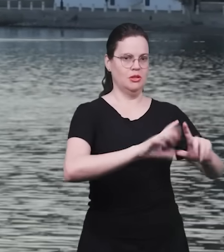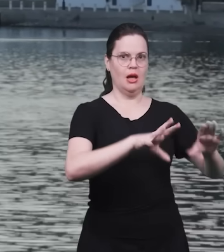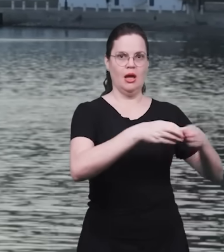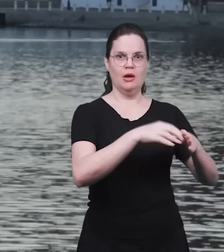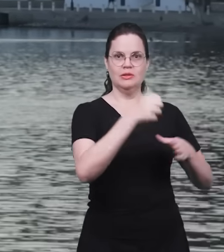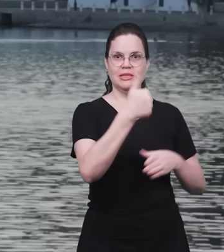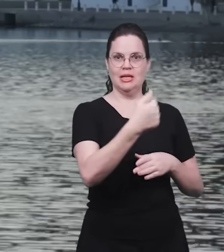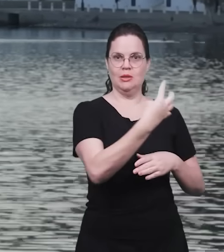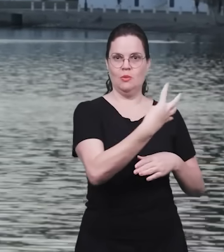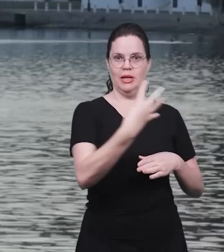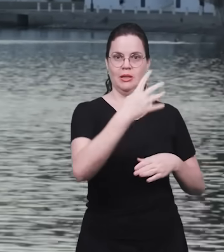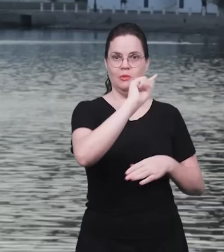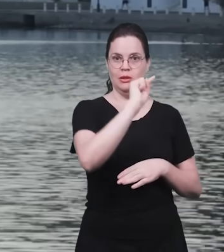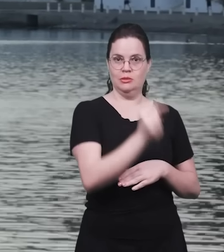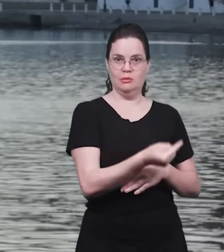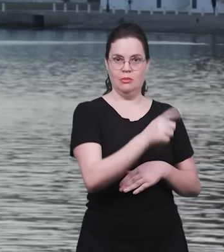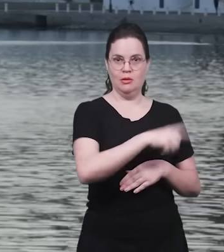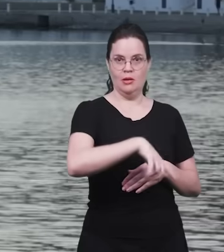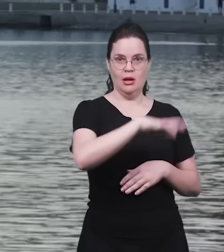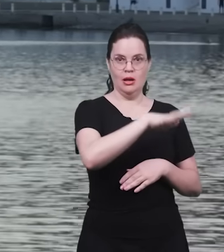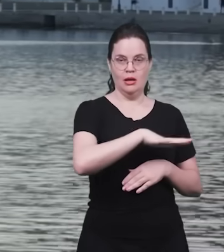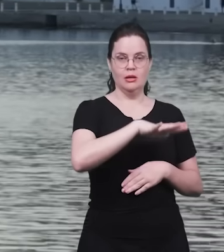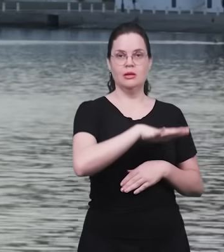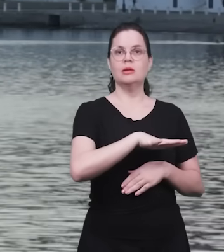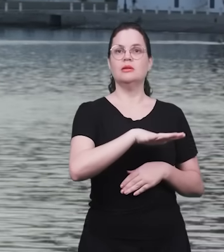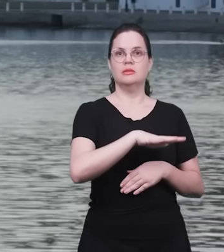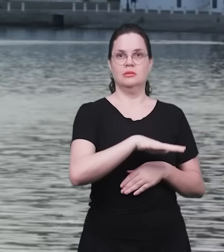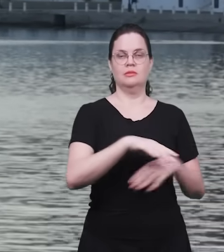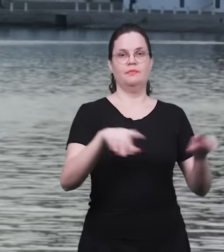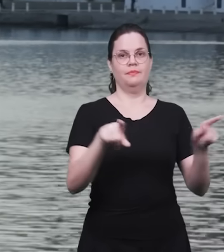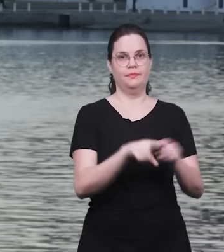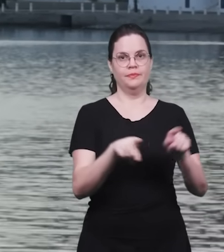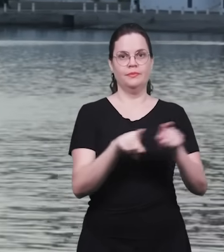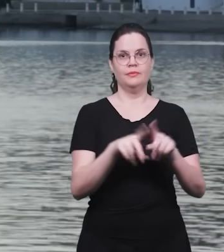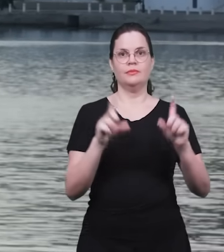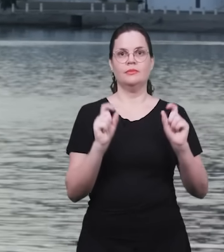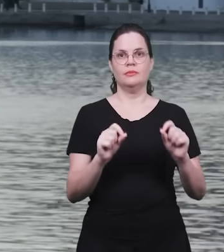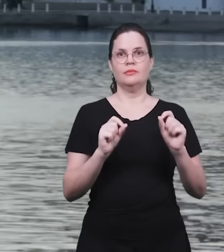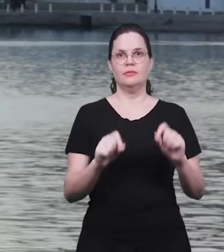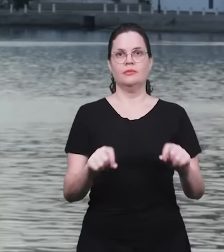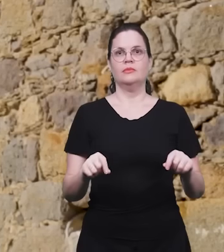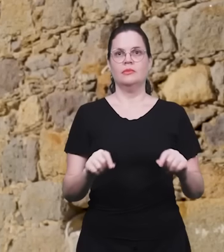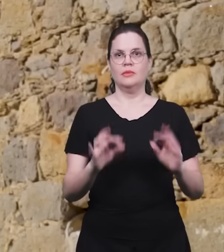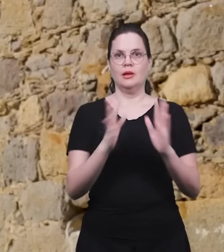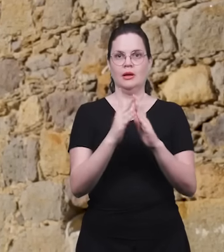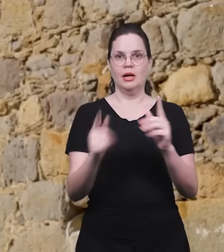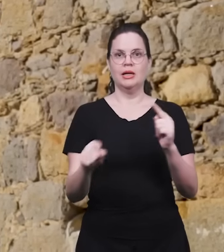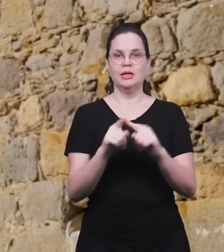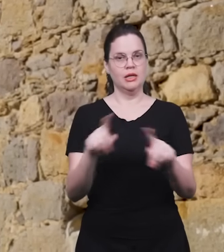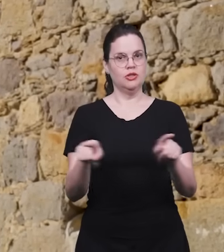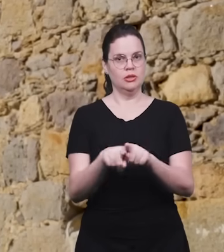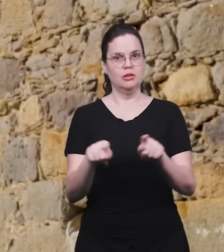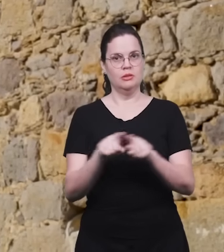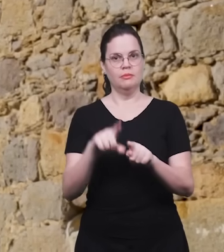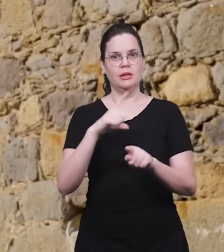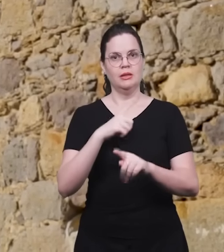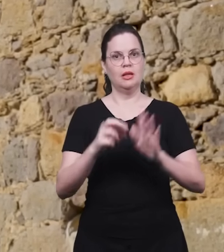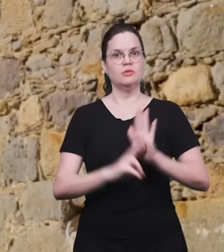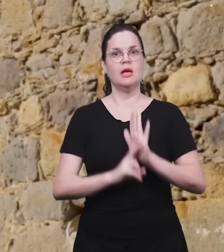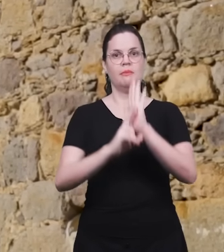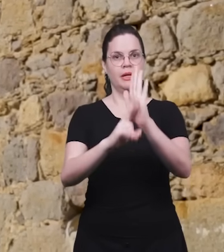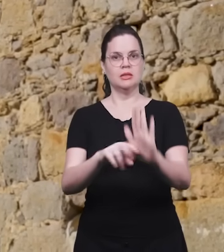mil, então, a mesma forma, a igreja ela terá os seus representantes